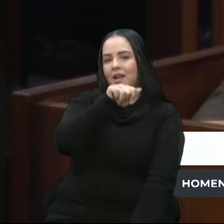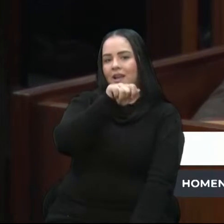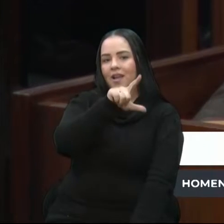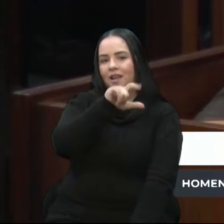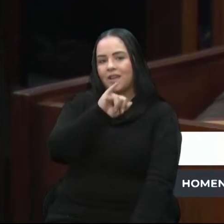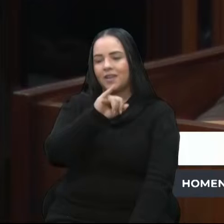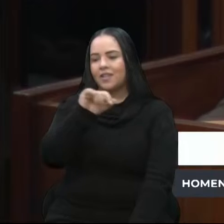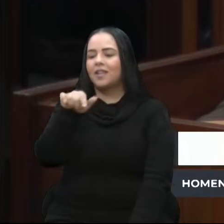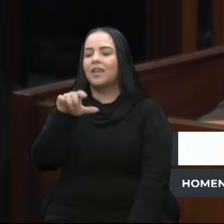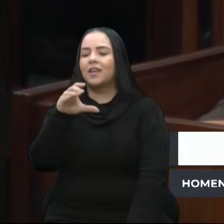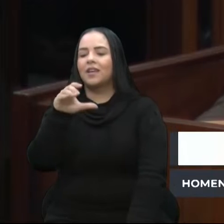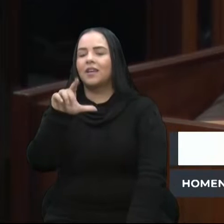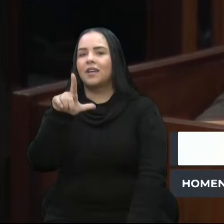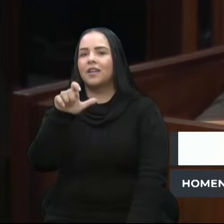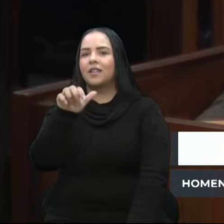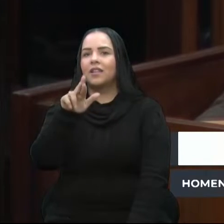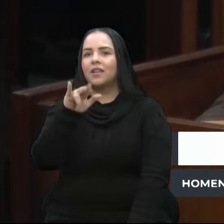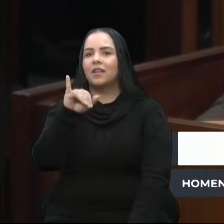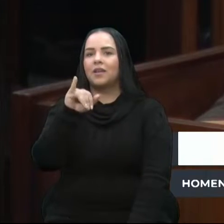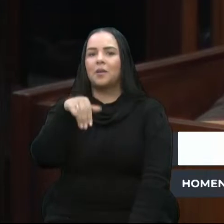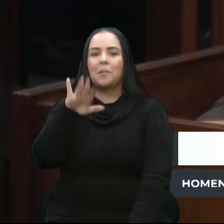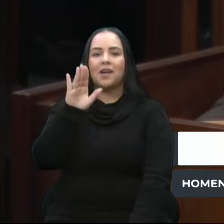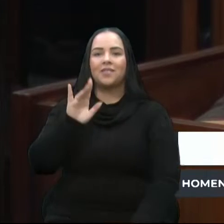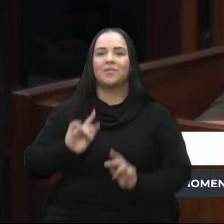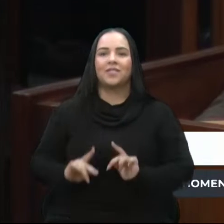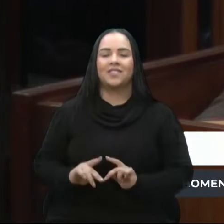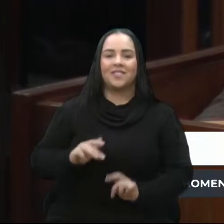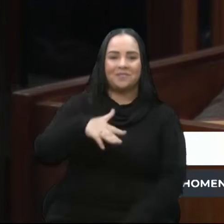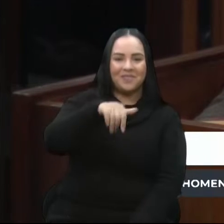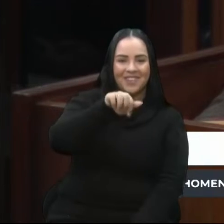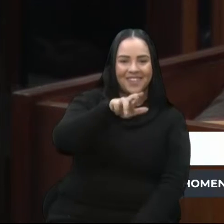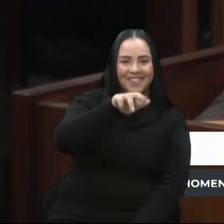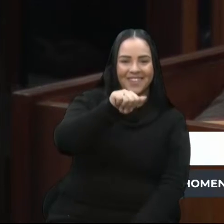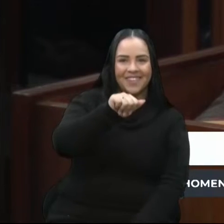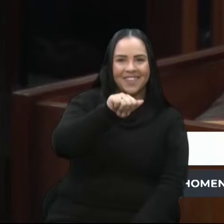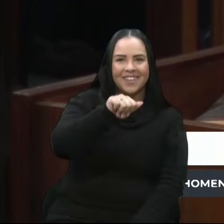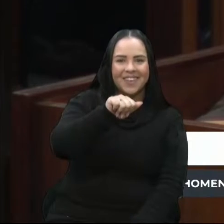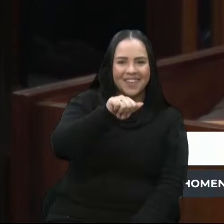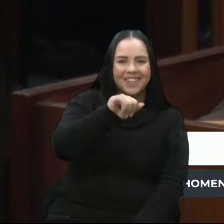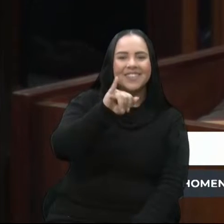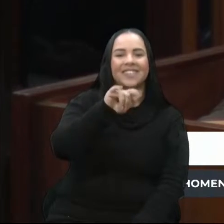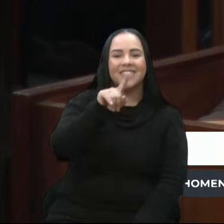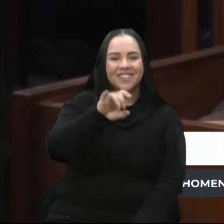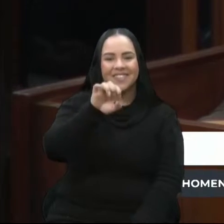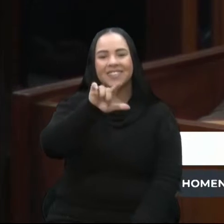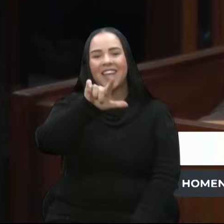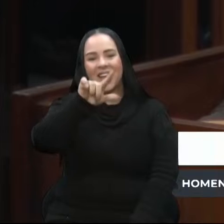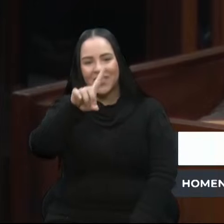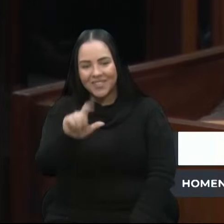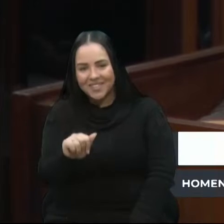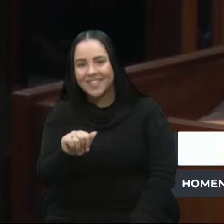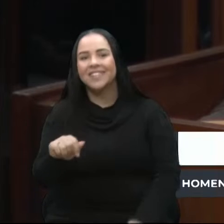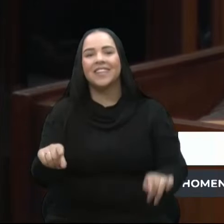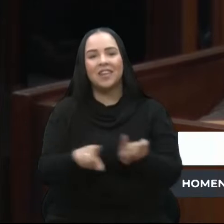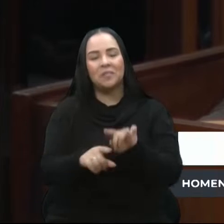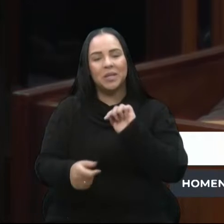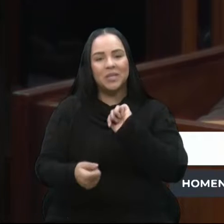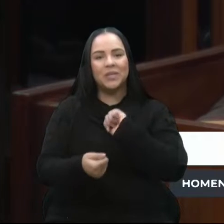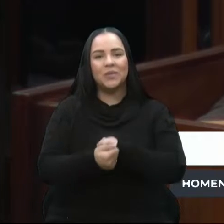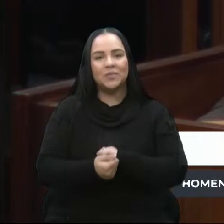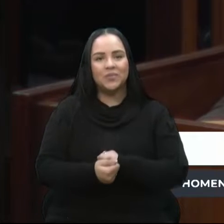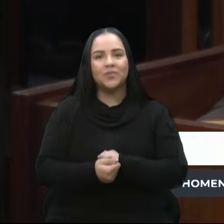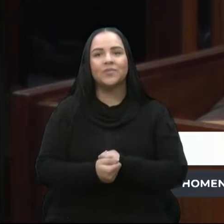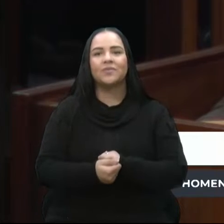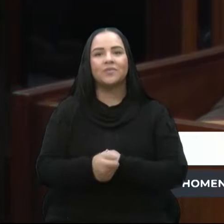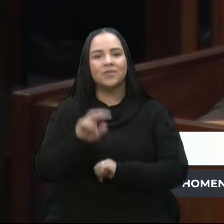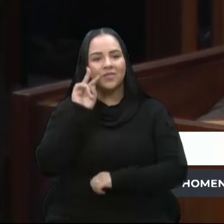e outras pessoas, vejo a Maria Iselda também aí, a Maria Iselda, né? Está aí. Então, vejo